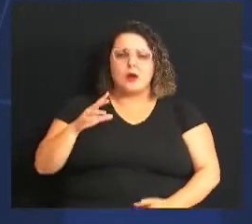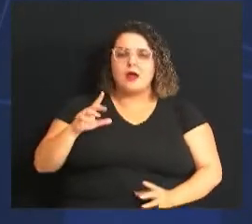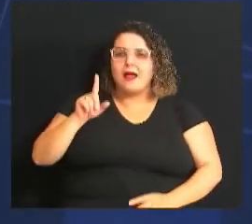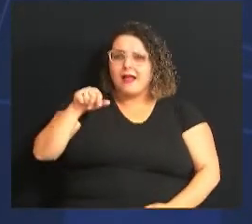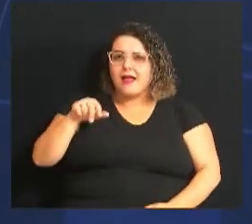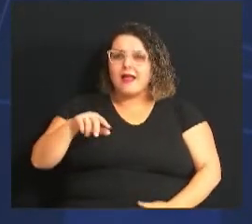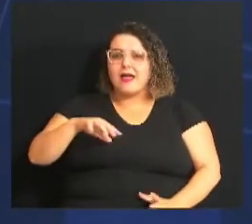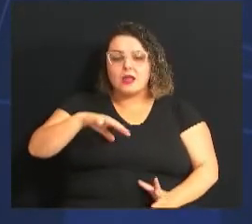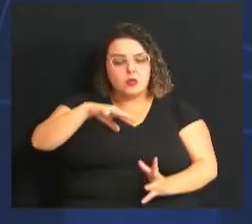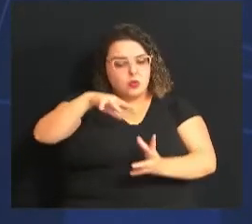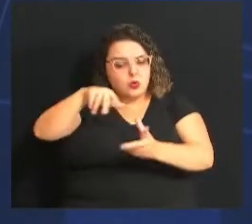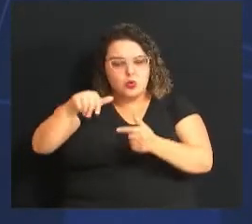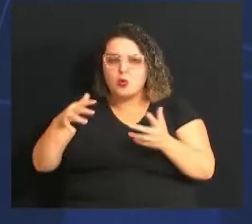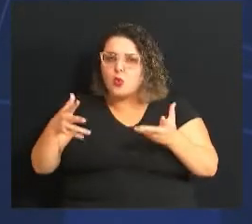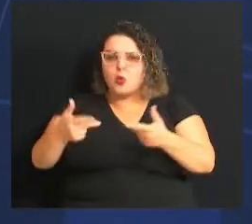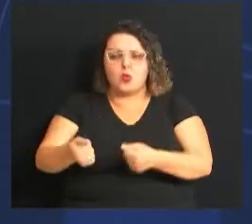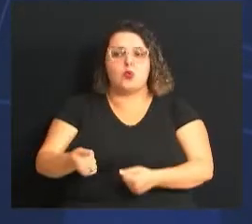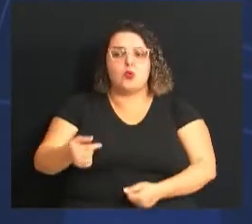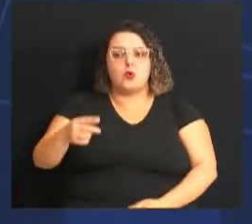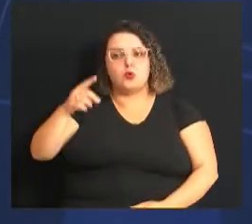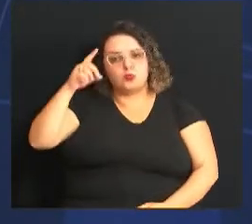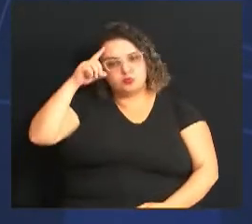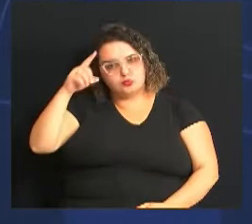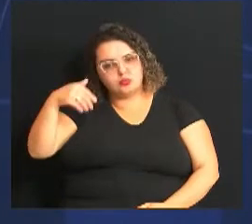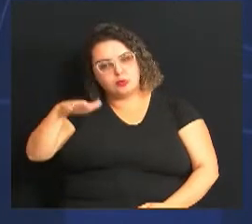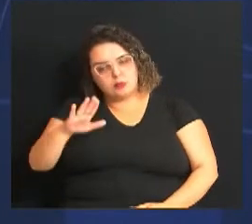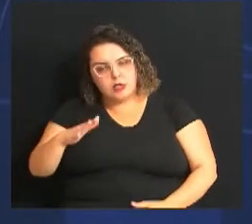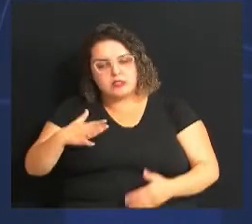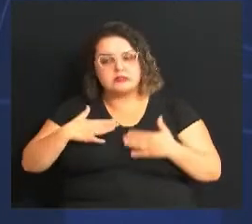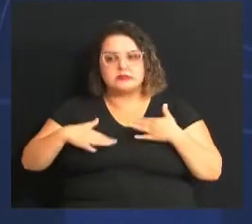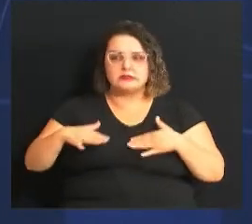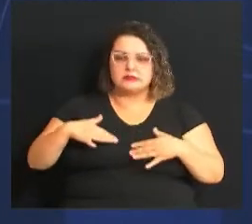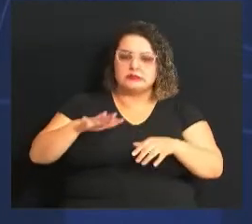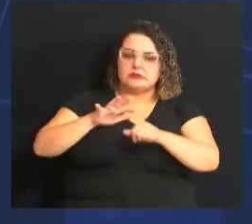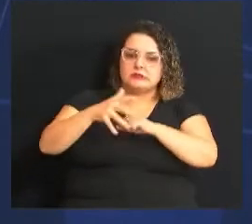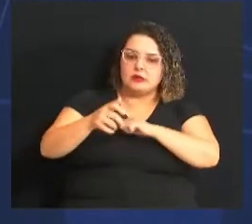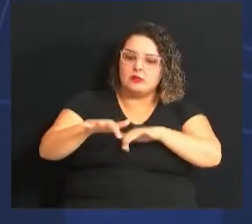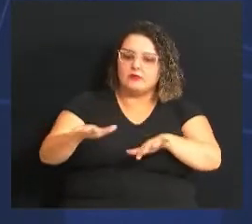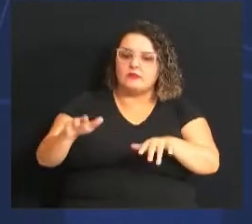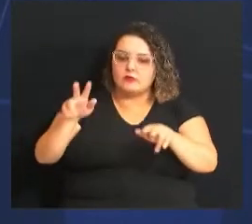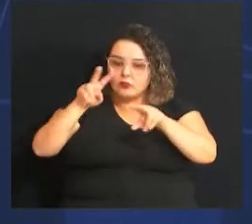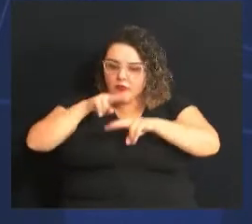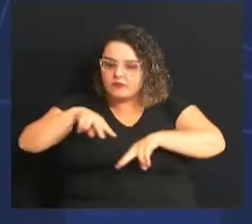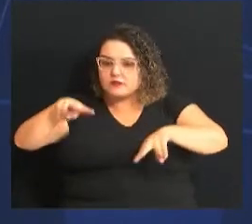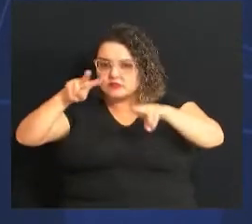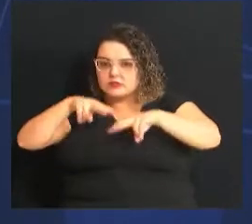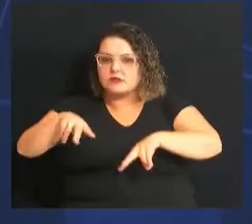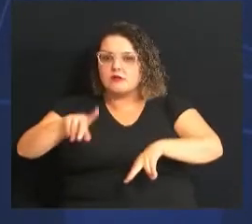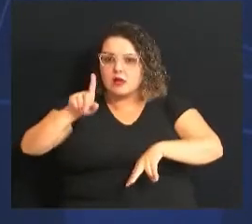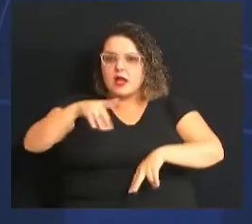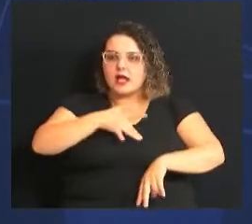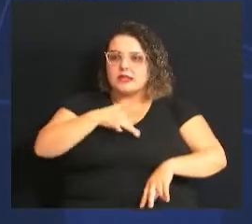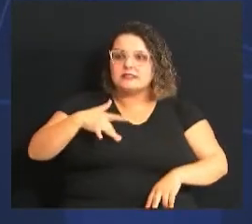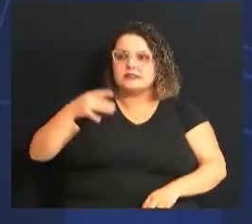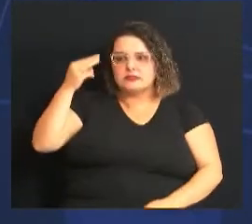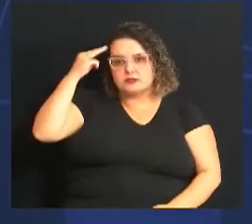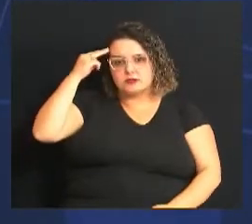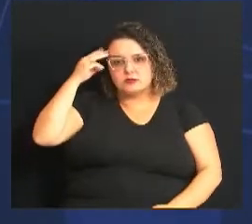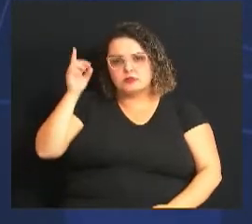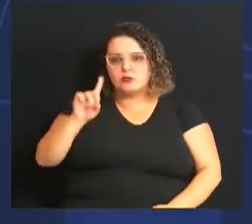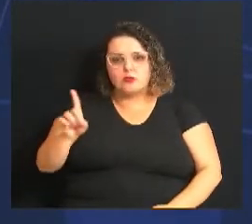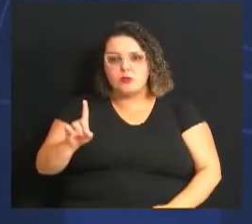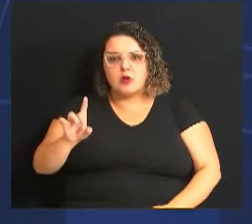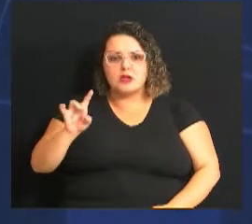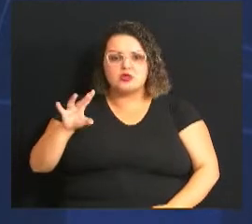visão de um dia a mais de descanso. Na pandemia isso ficou evidente, tem a ver com a saúde mental, não é algo do Brasil que está